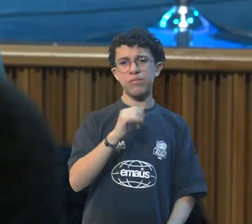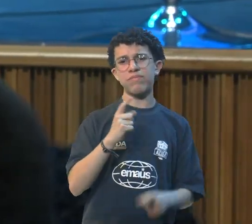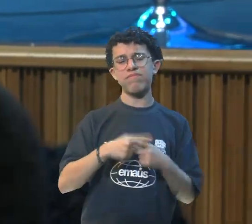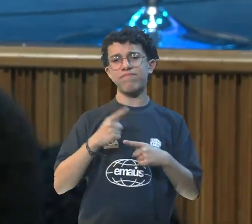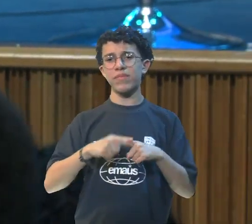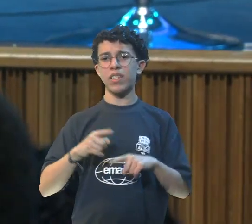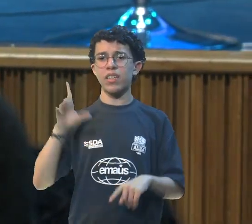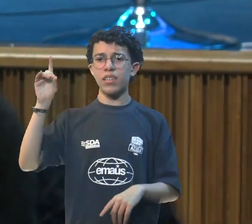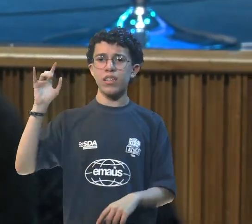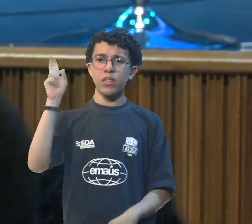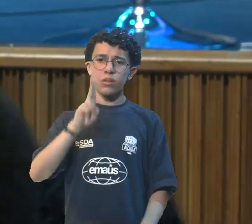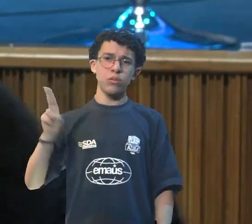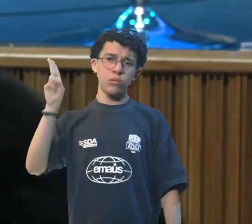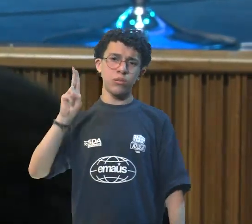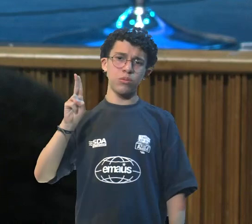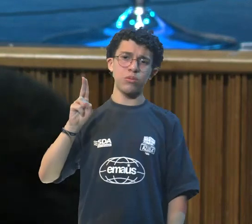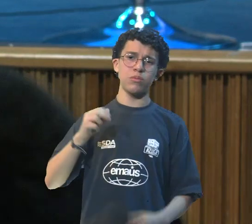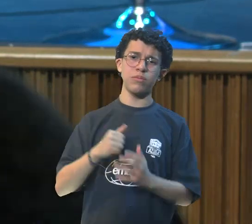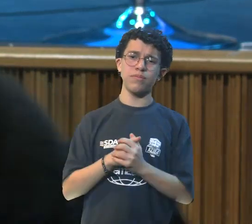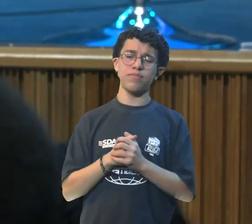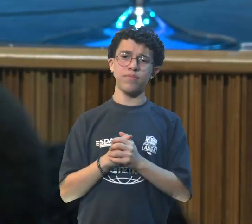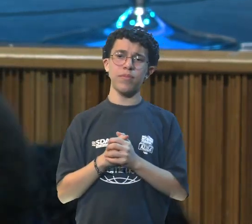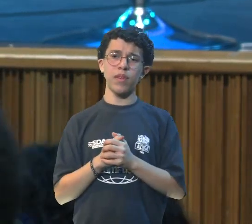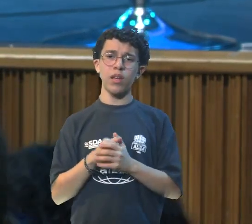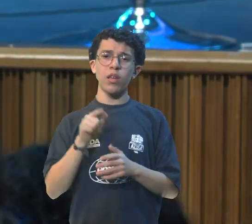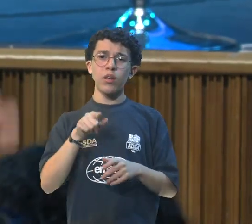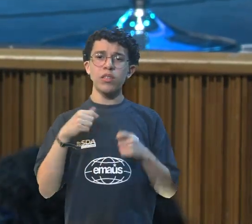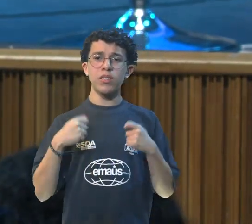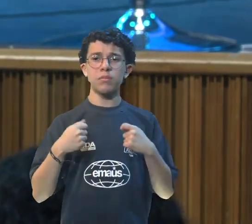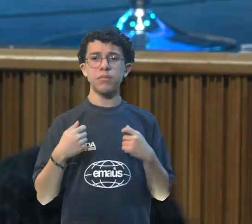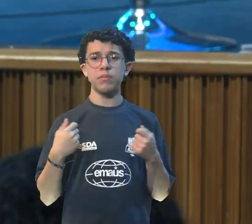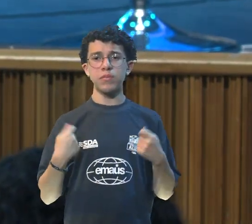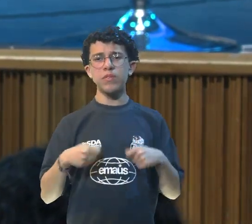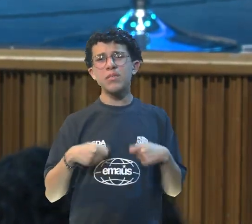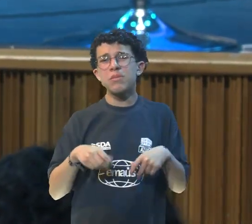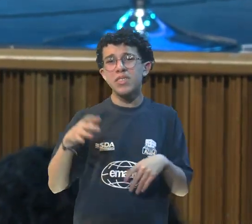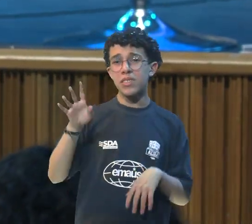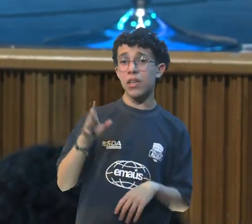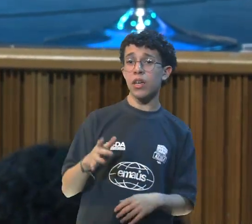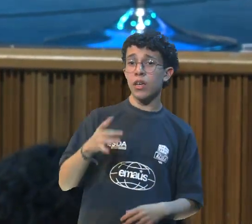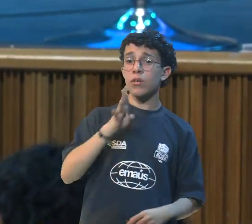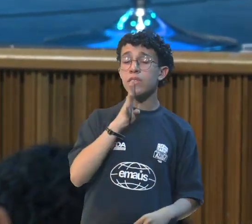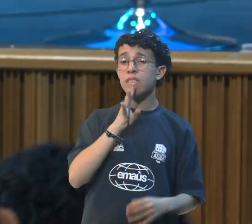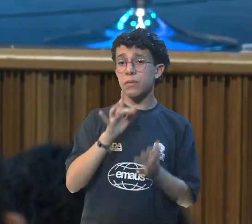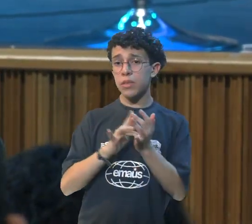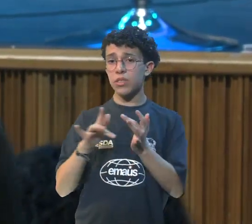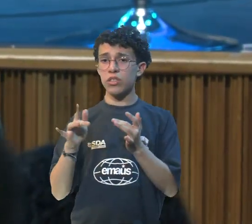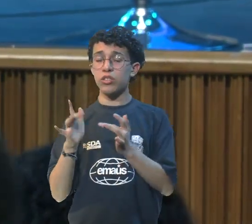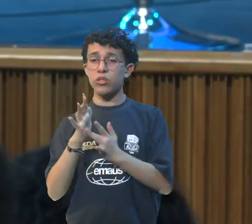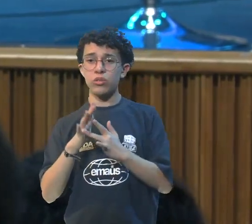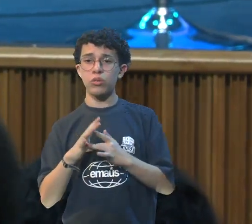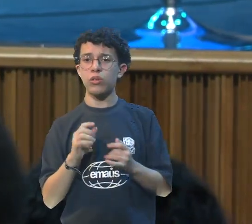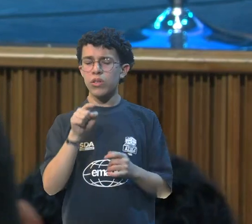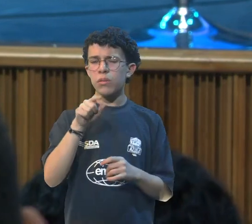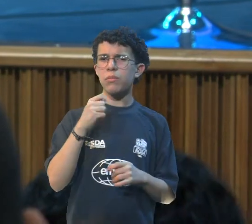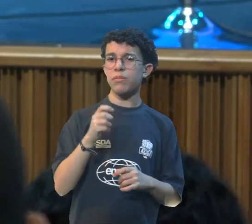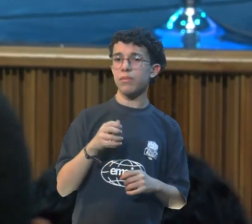aqui. Você precisa de gente que conhece a Deus, de amigos de